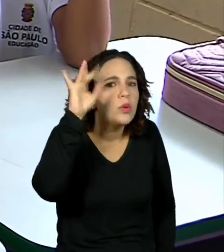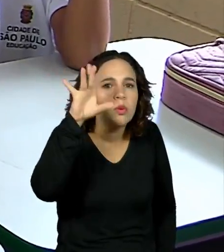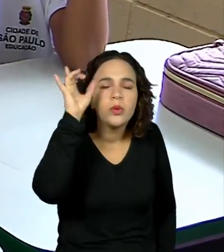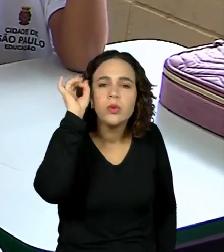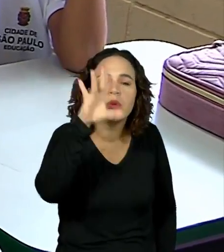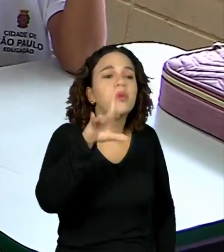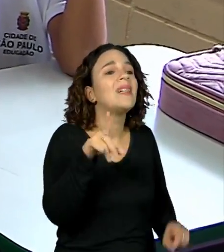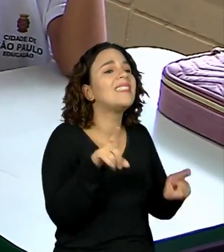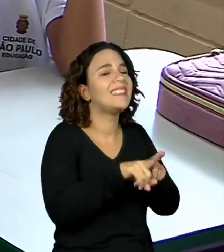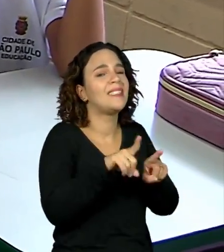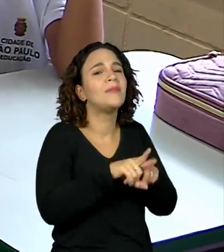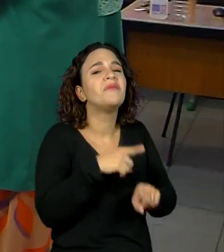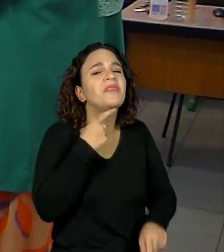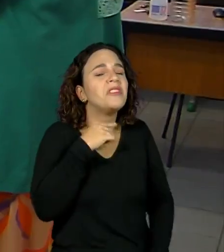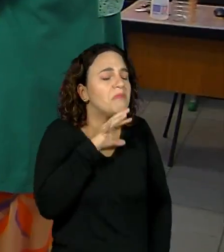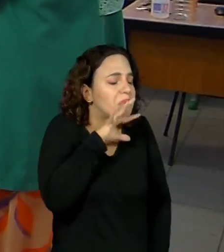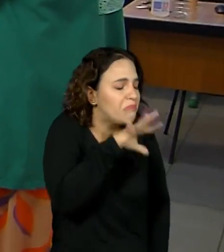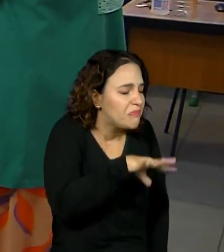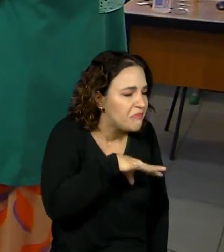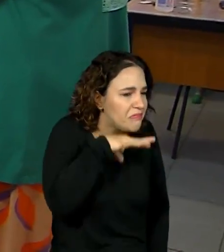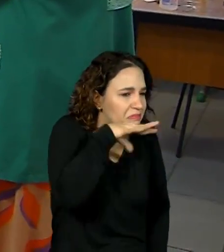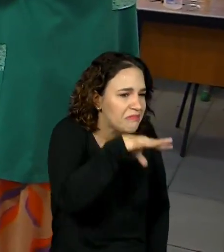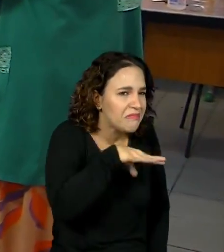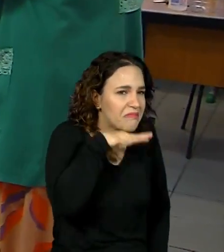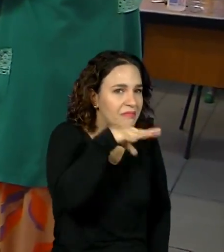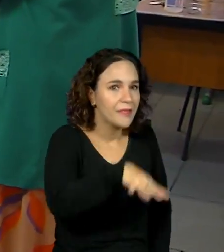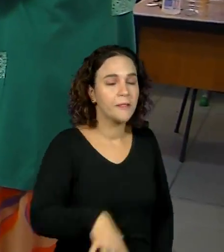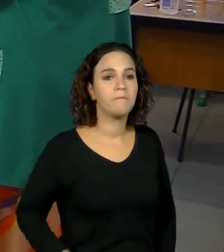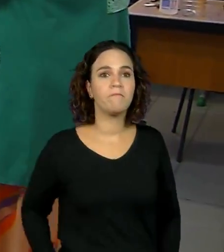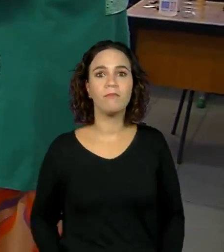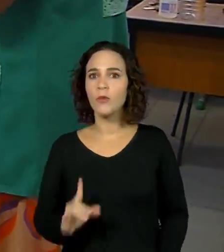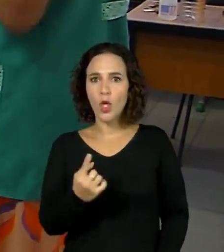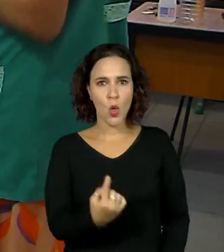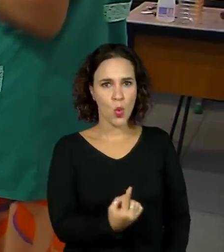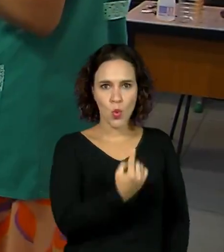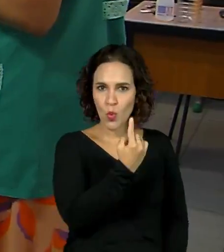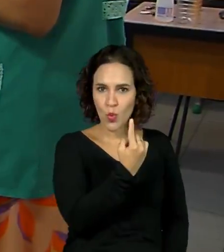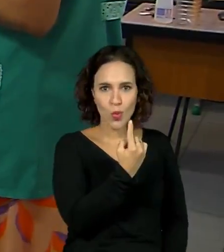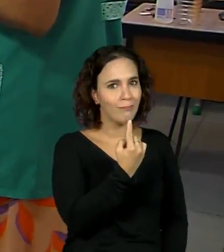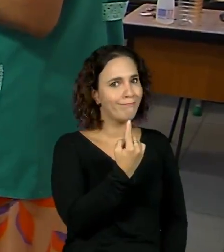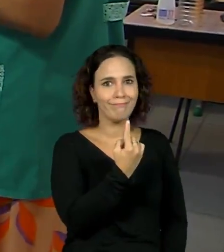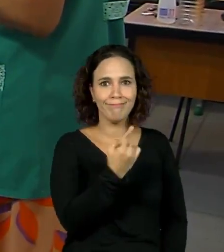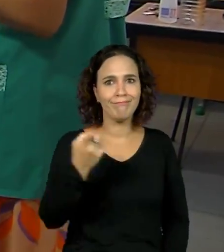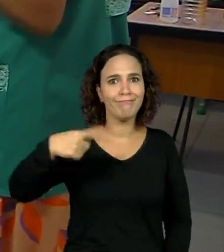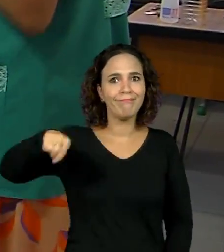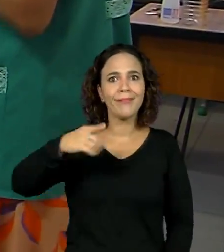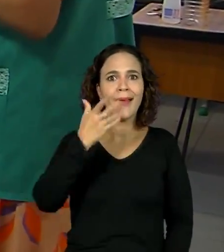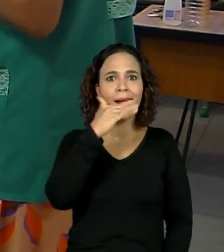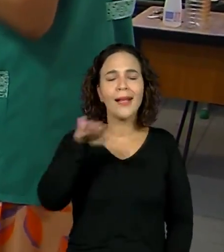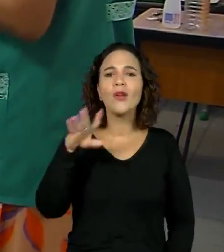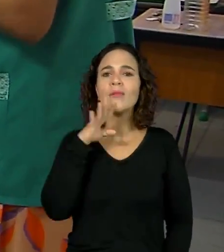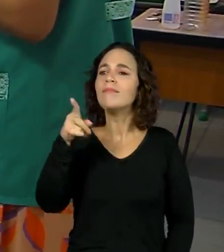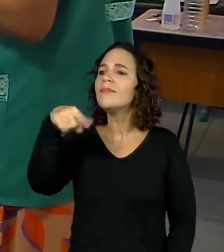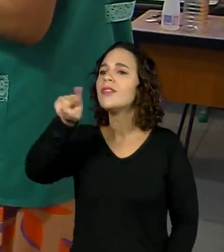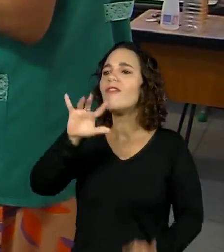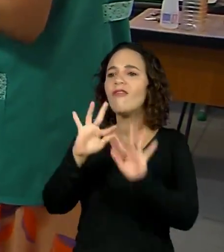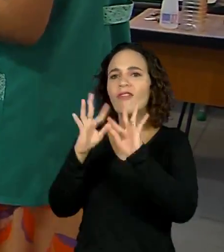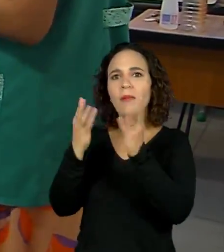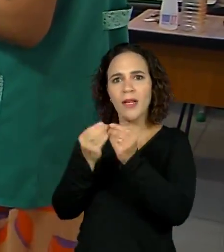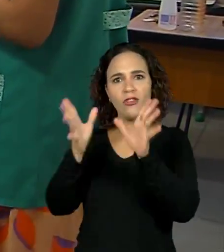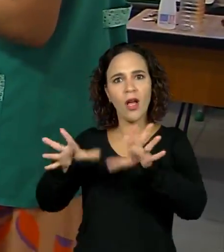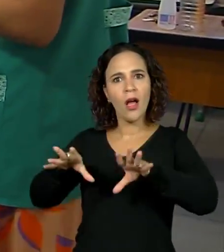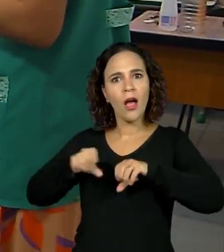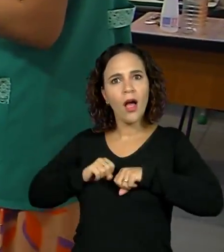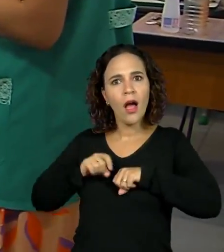com ânsia de vômito. Mas não é só o caso do Léo que as crianças conhecem. Algum familiar de vocês